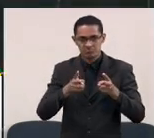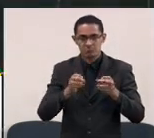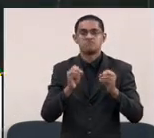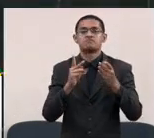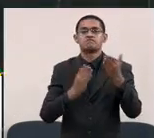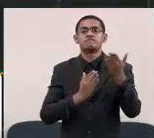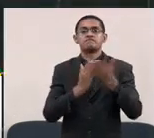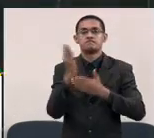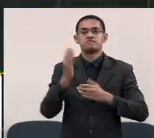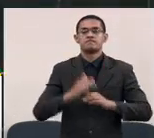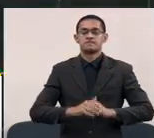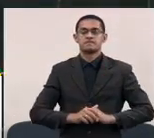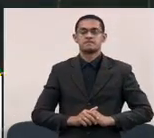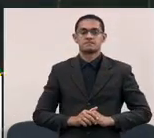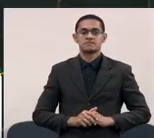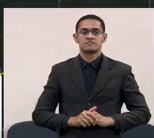Aprovado.